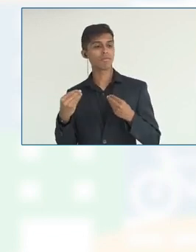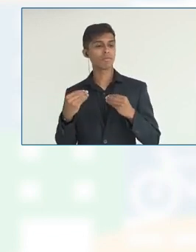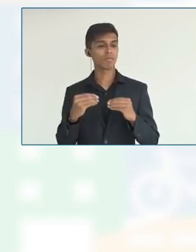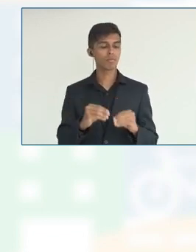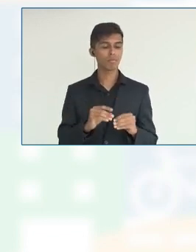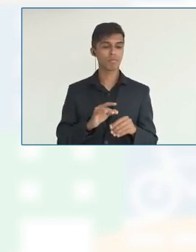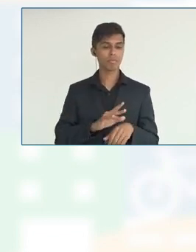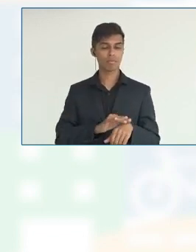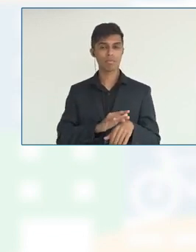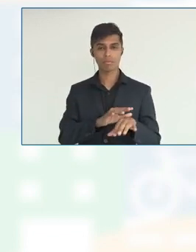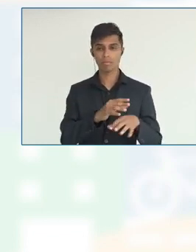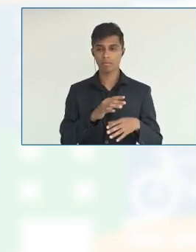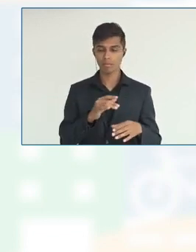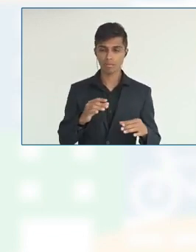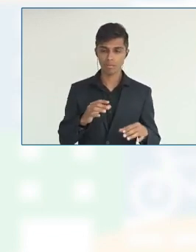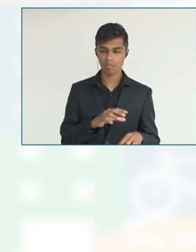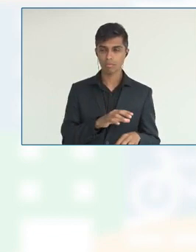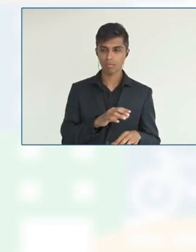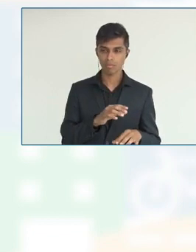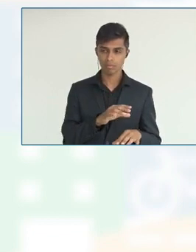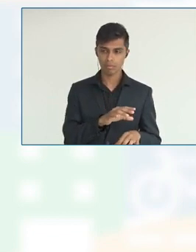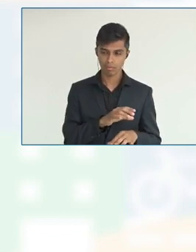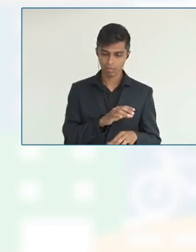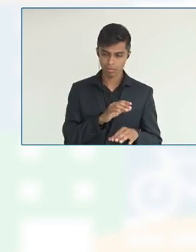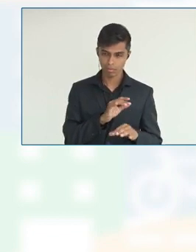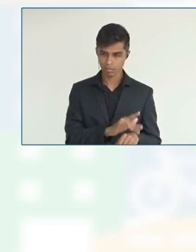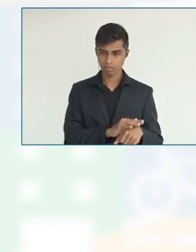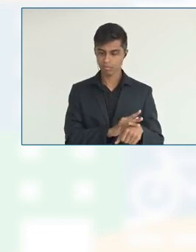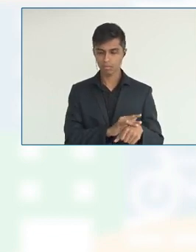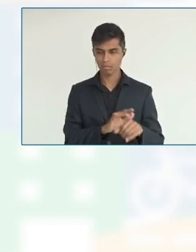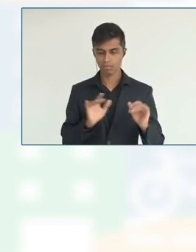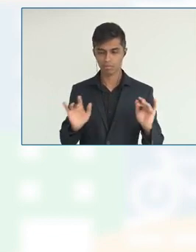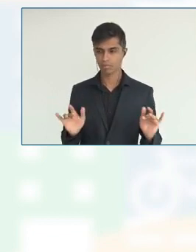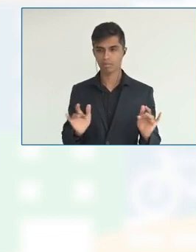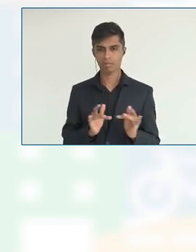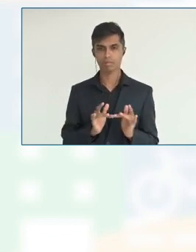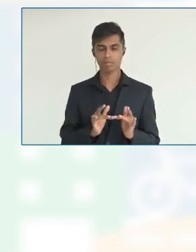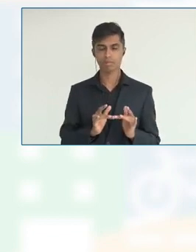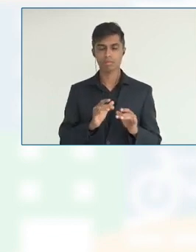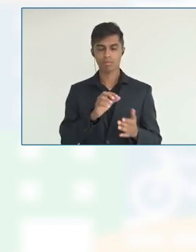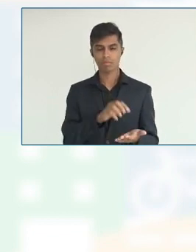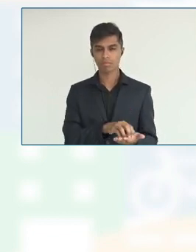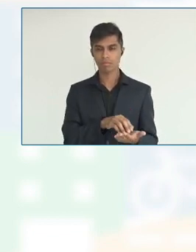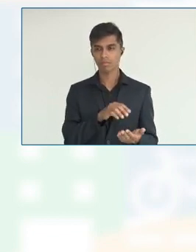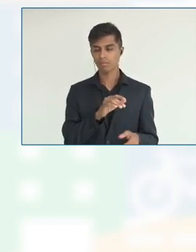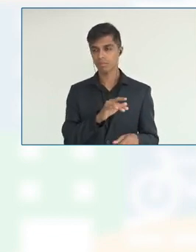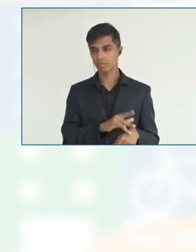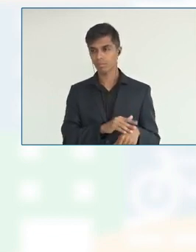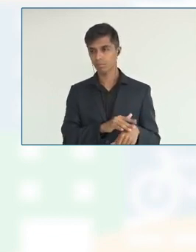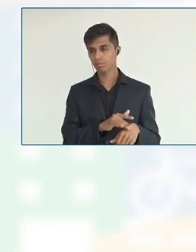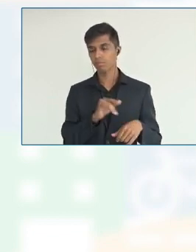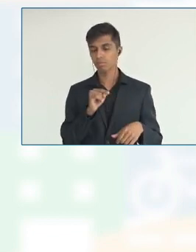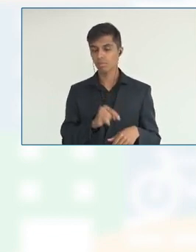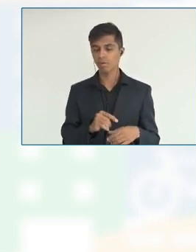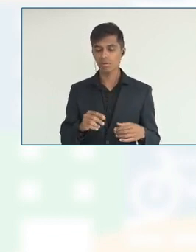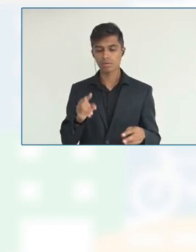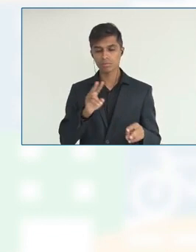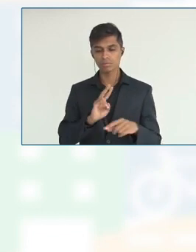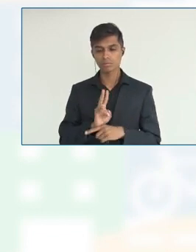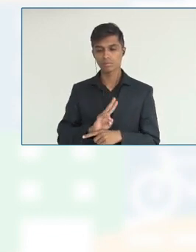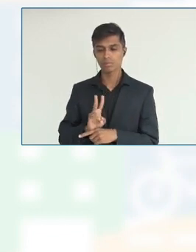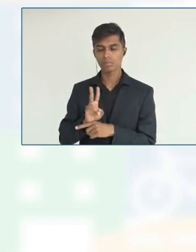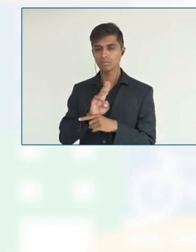de Doenças, área que, a partir de 2017, passa a se denominar Divisão de Vigilância